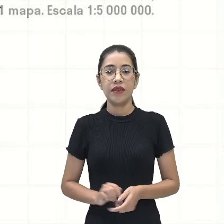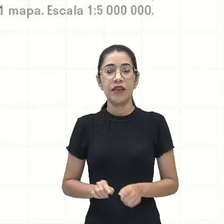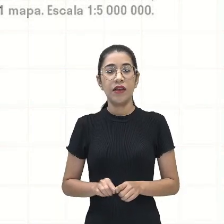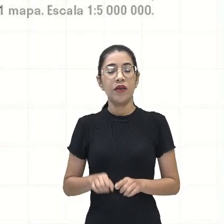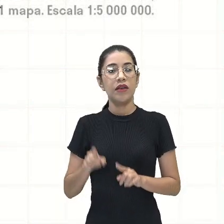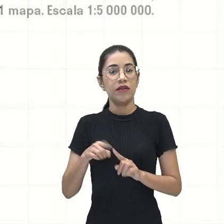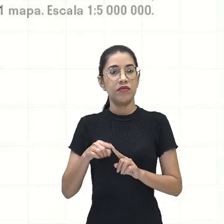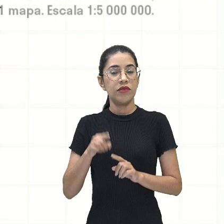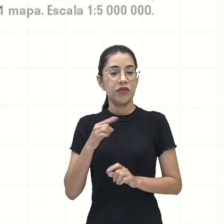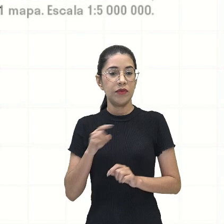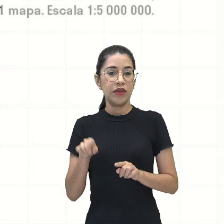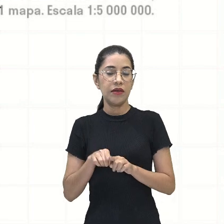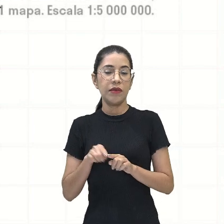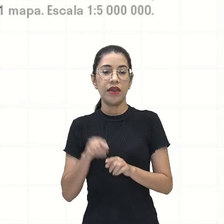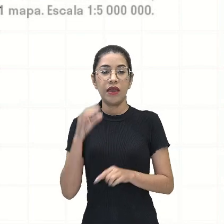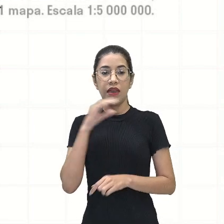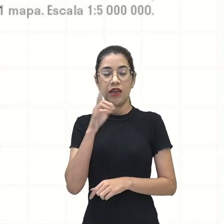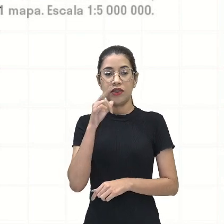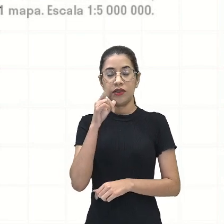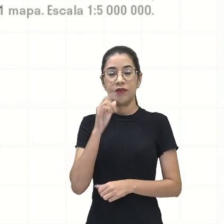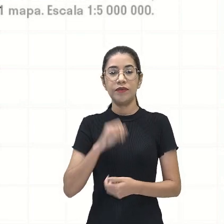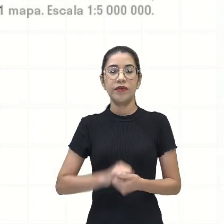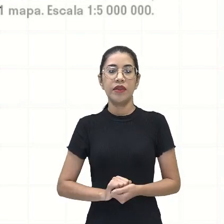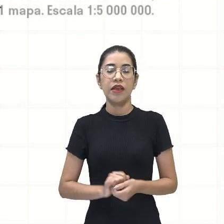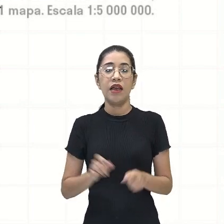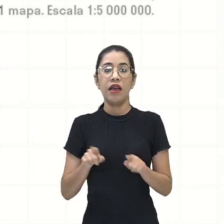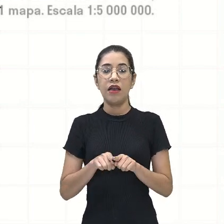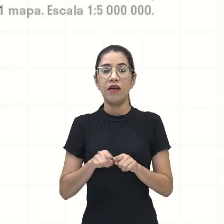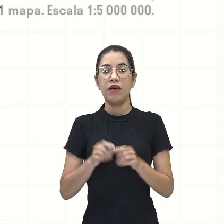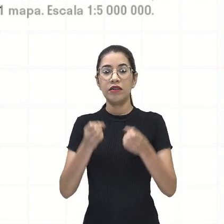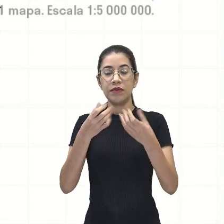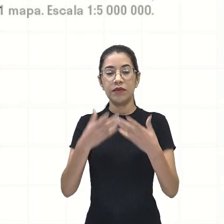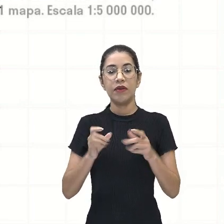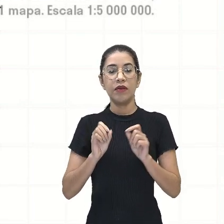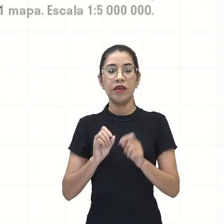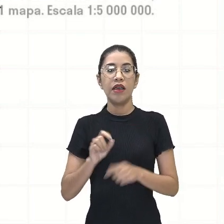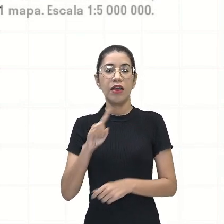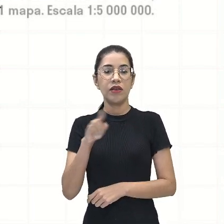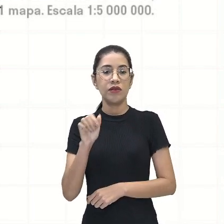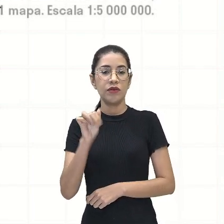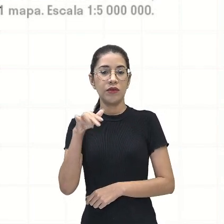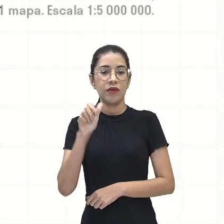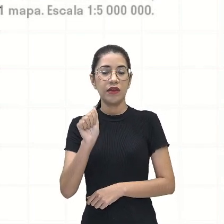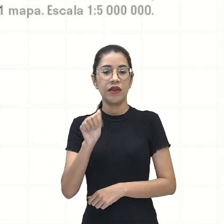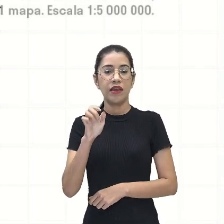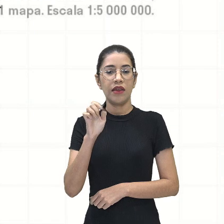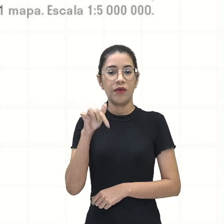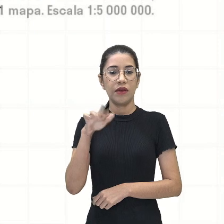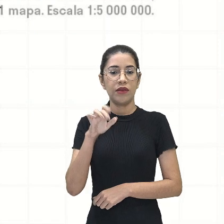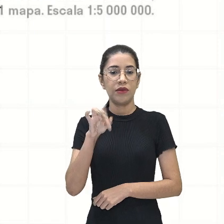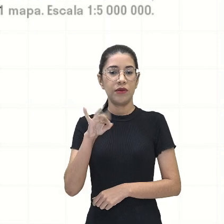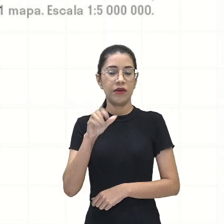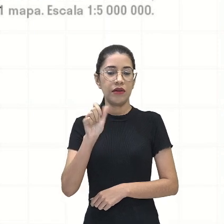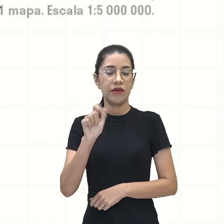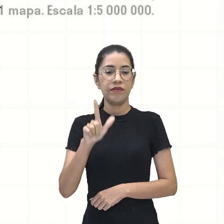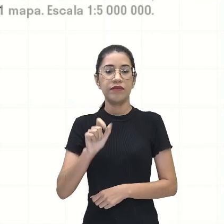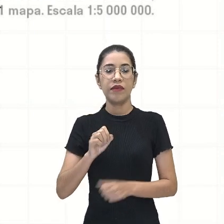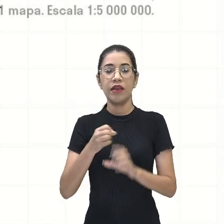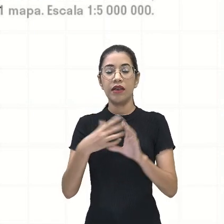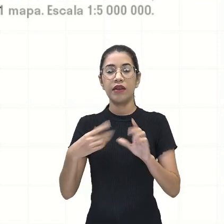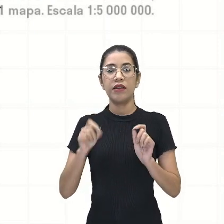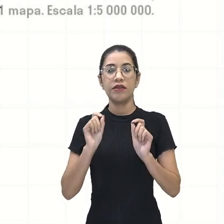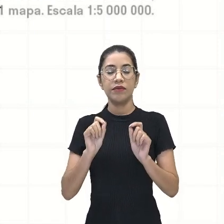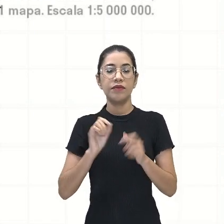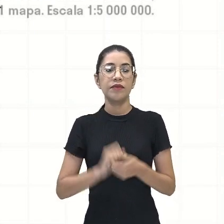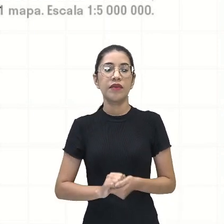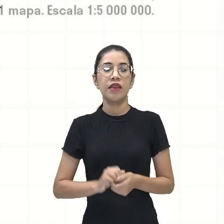equatorial quente e úmido. E aí a gente vai falar agora sobre o clima tropical zona equatorial. Ele tem a característica, ele